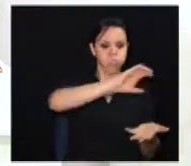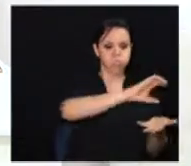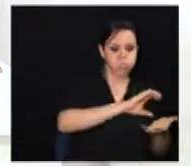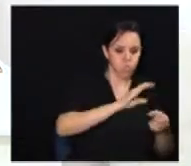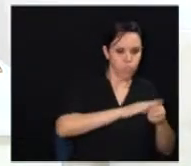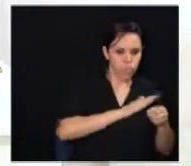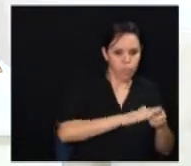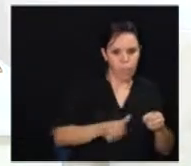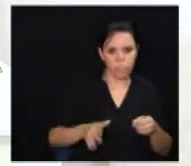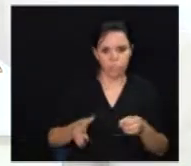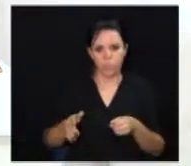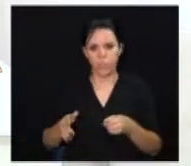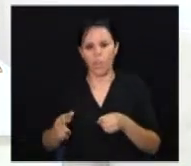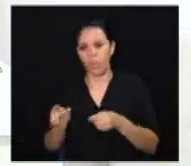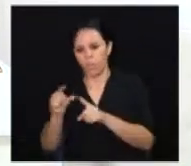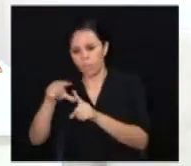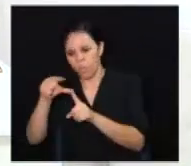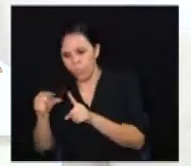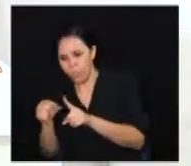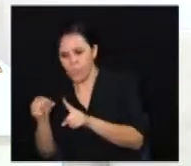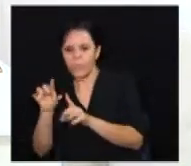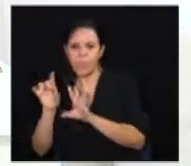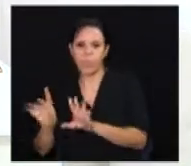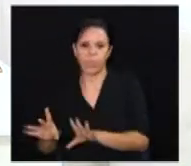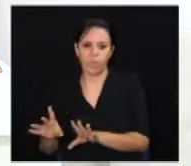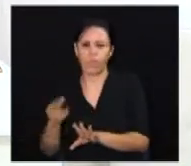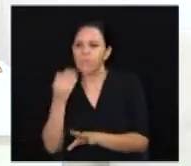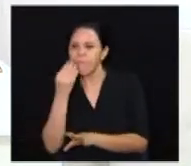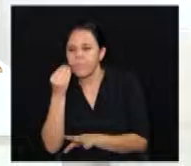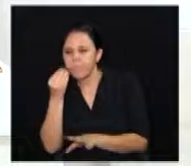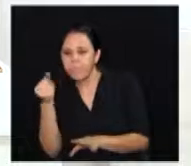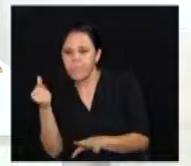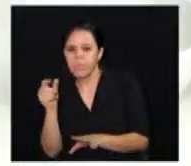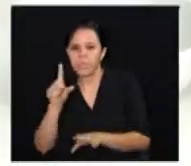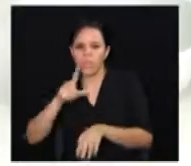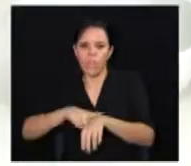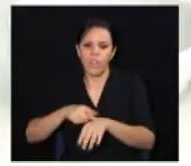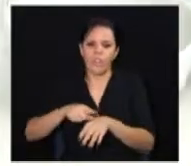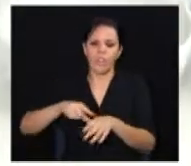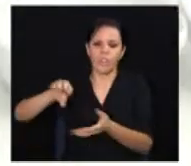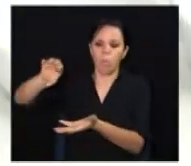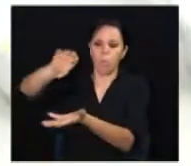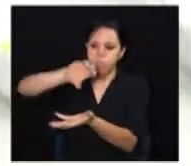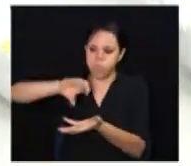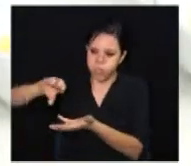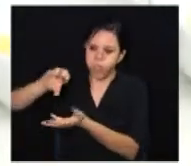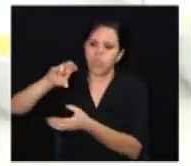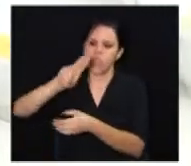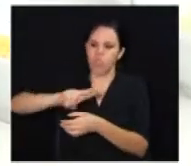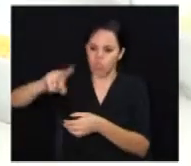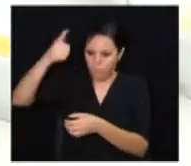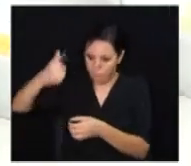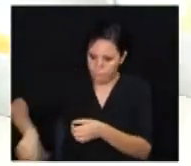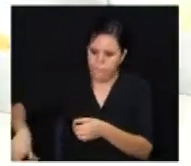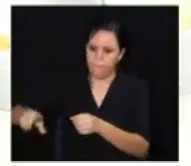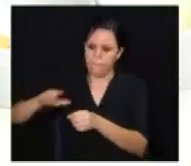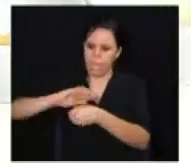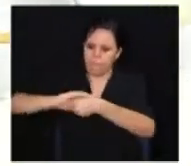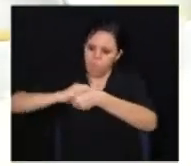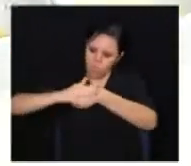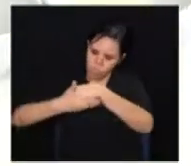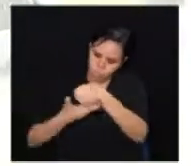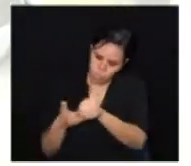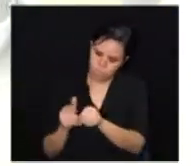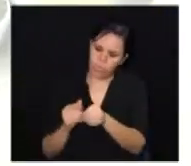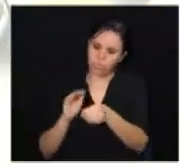pouquinho de manjericão para dar um sabor só. E na hora que a gente vai fazer o molho, a gente volta com mais tomate picado sem pele, e a